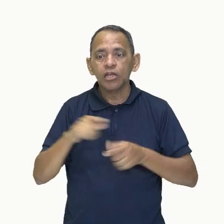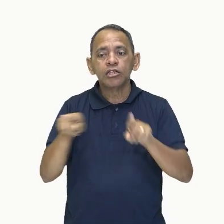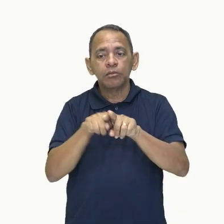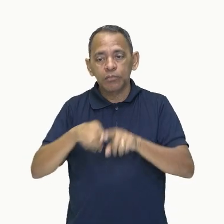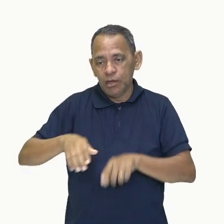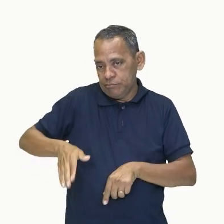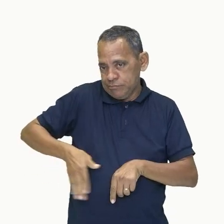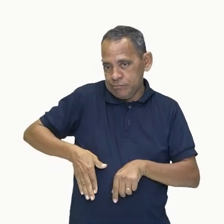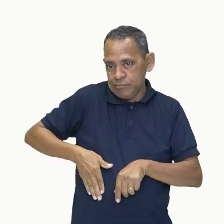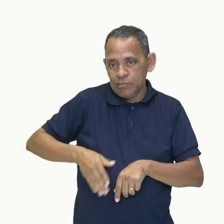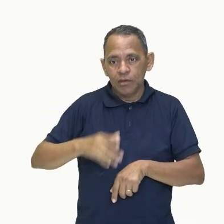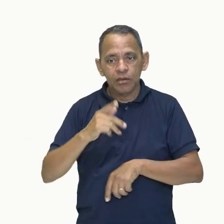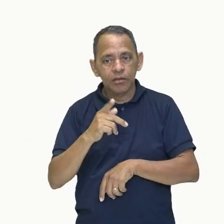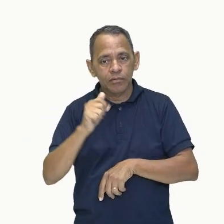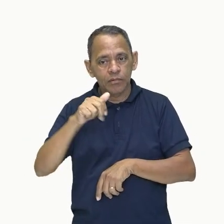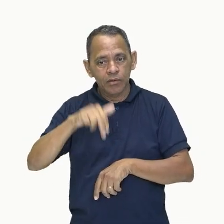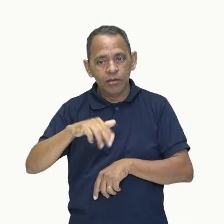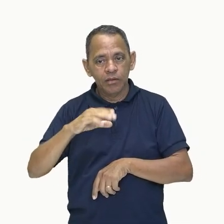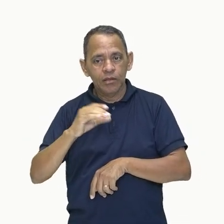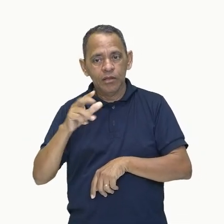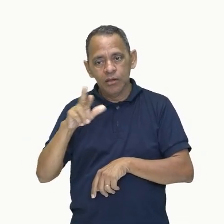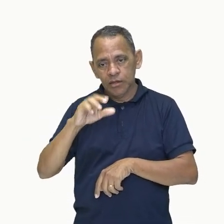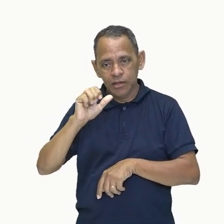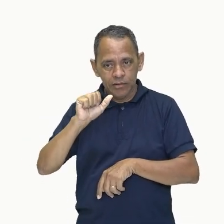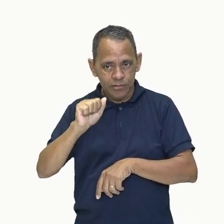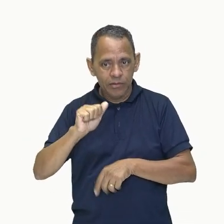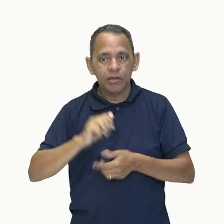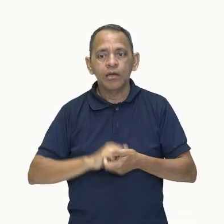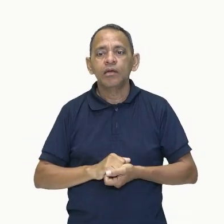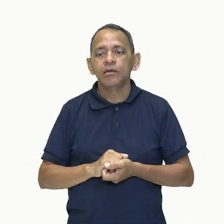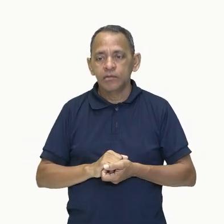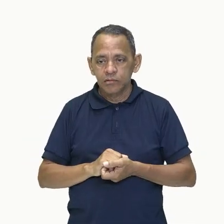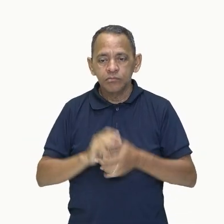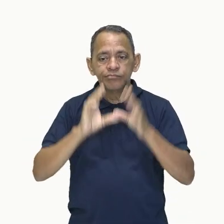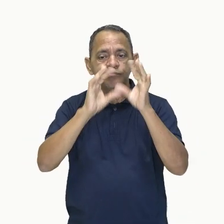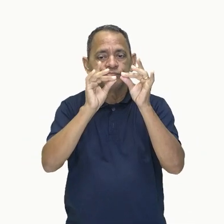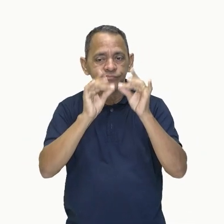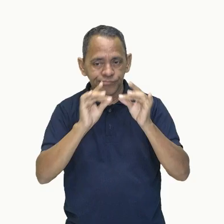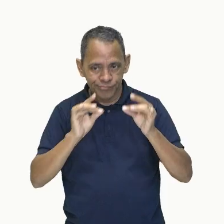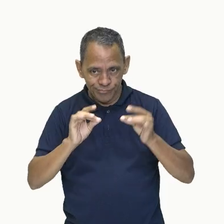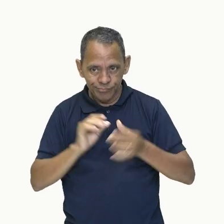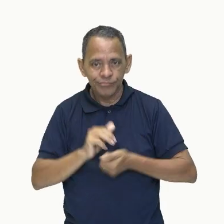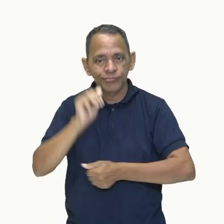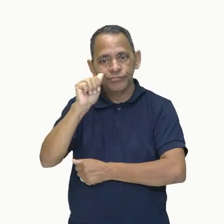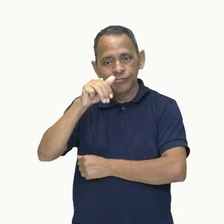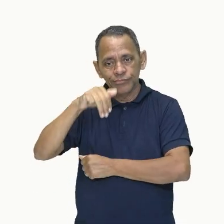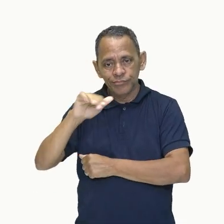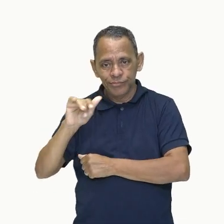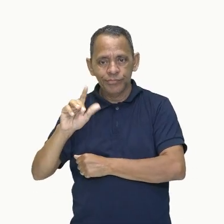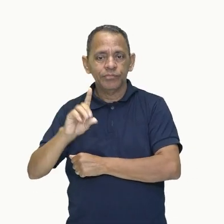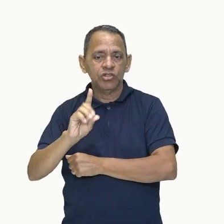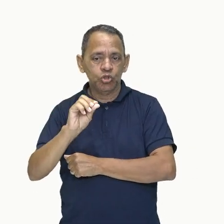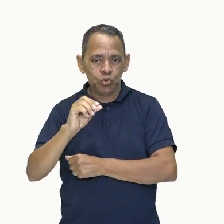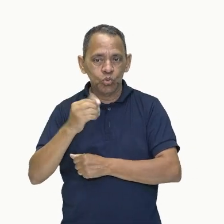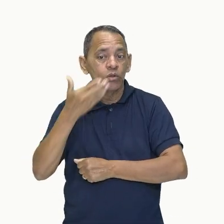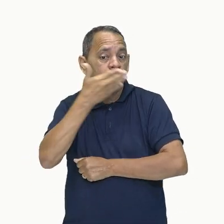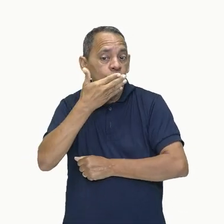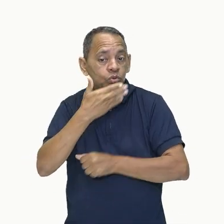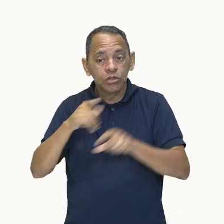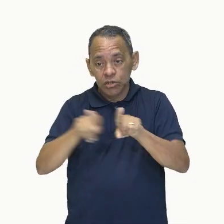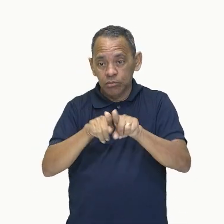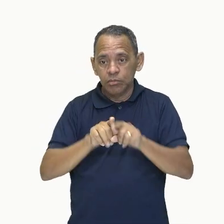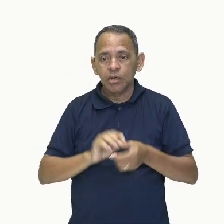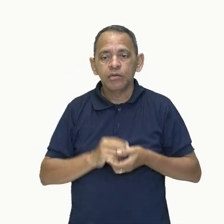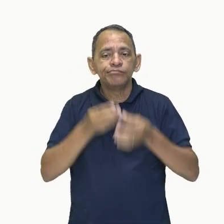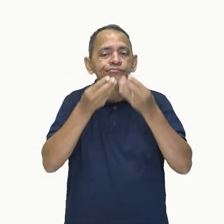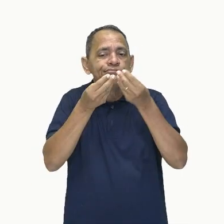tá? É para decompor amido e açúcares menores, tá? Então, a gente tem aqui na nossa boca